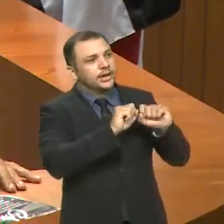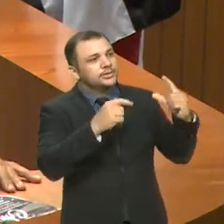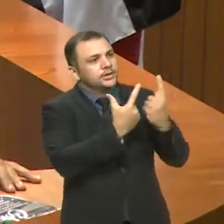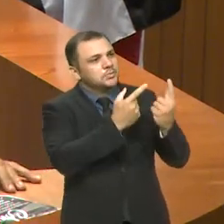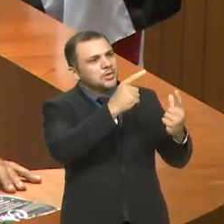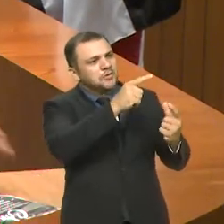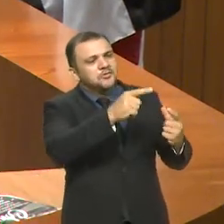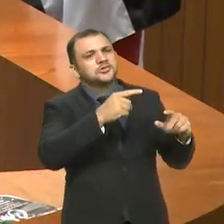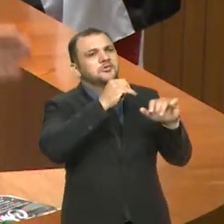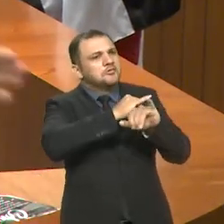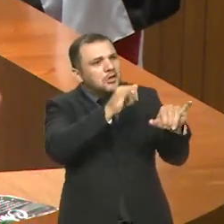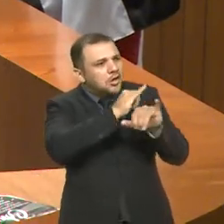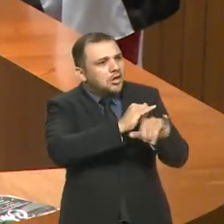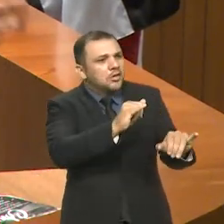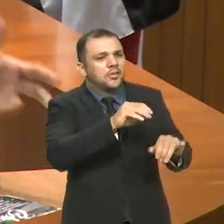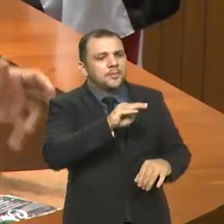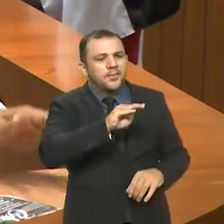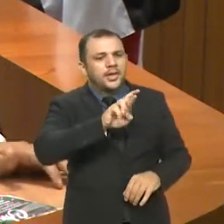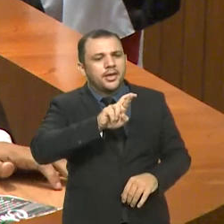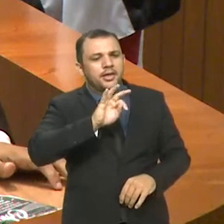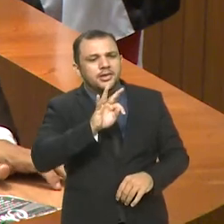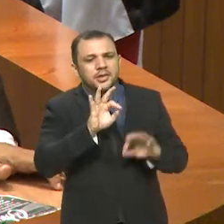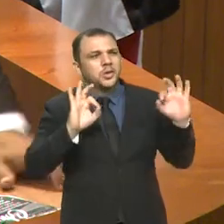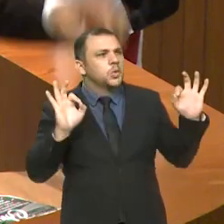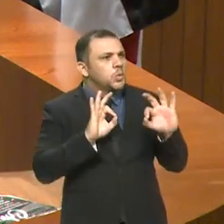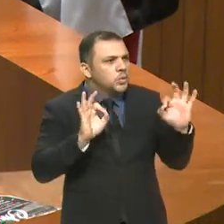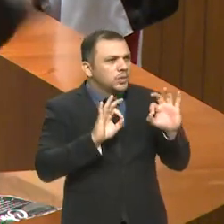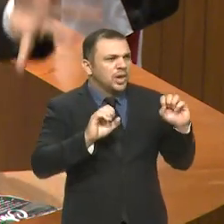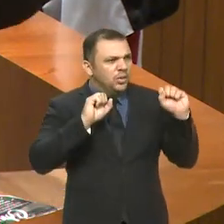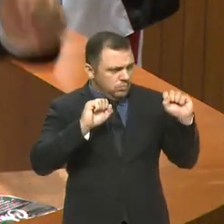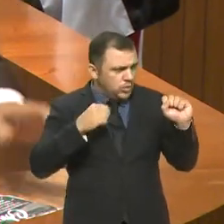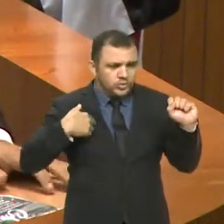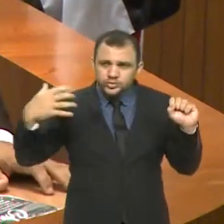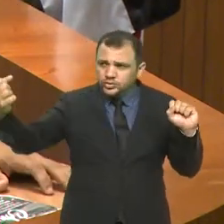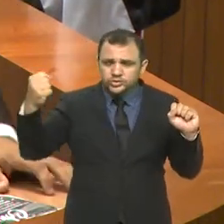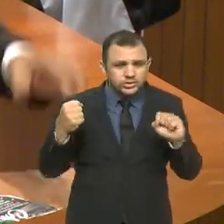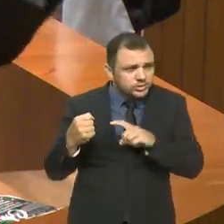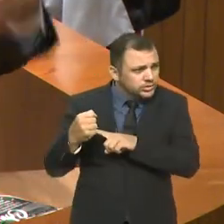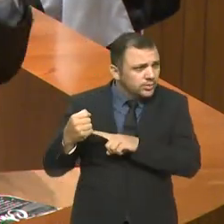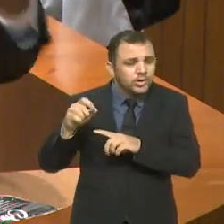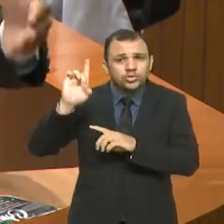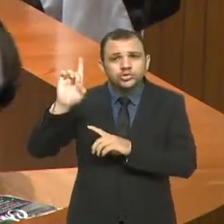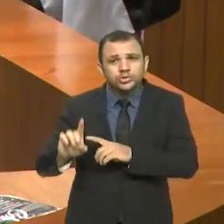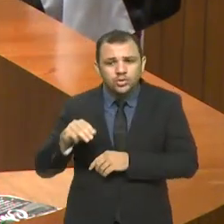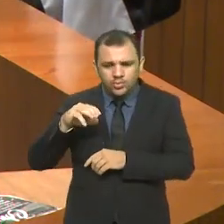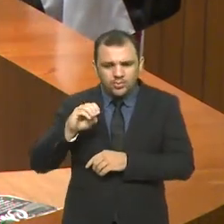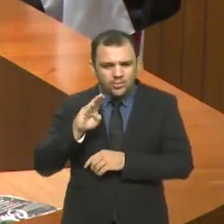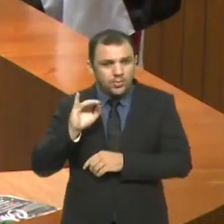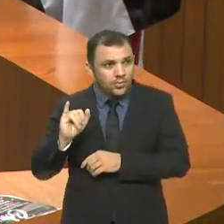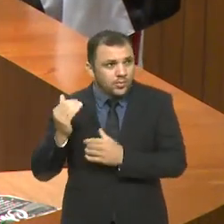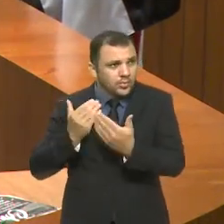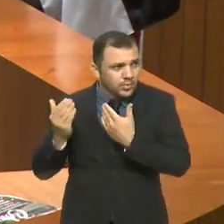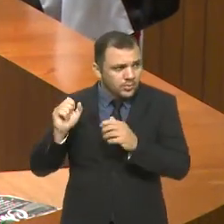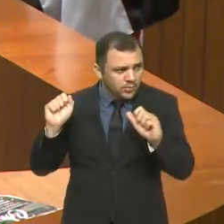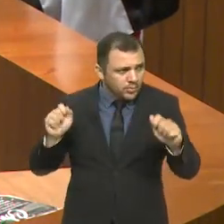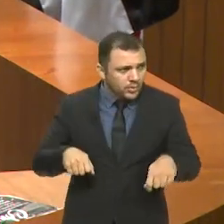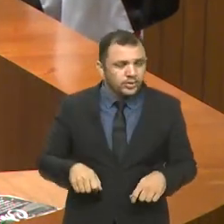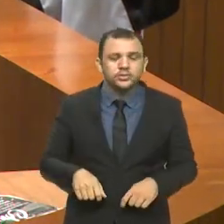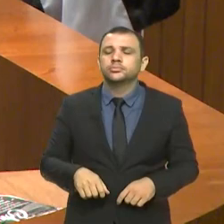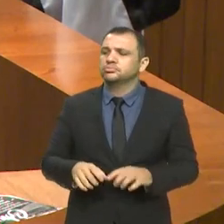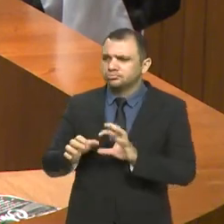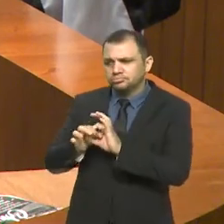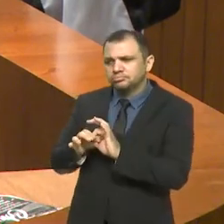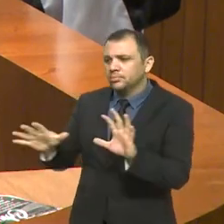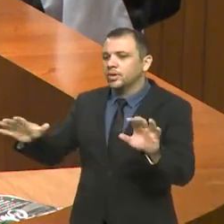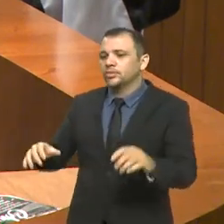BRT. Eu posso colocar aqui o diretor da MOB para falar? Pode! Colocou o diretor da MOB para falar.